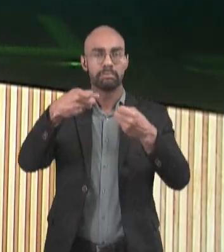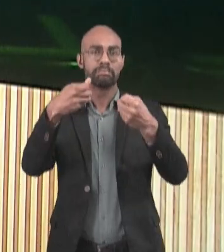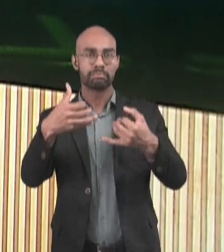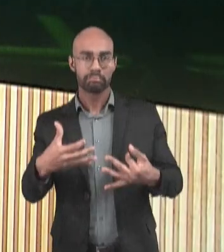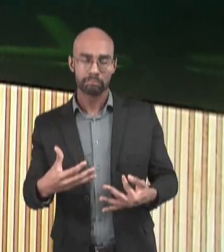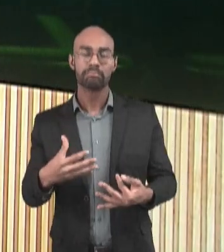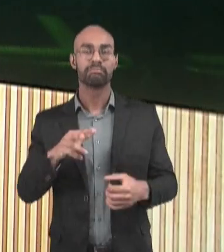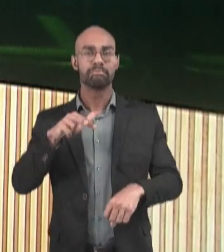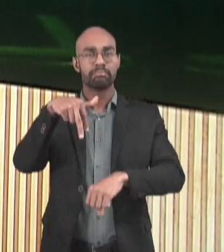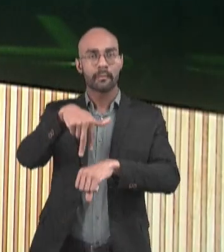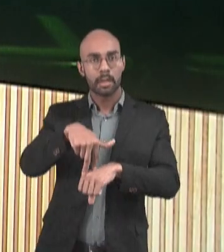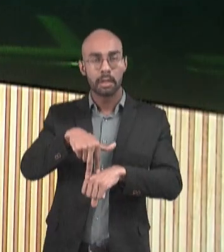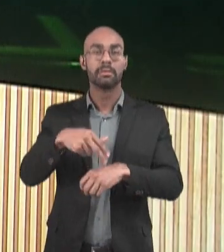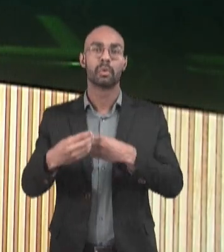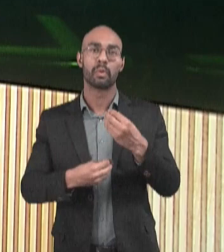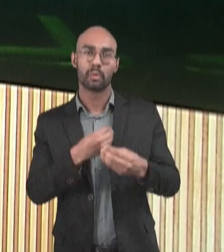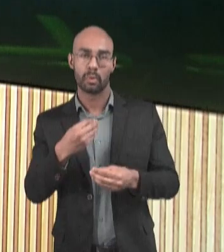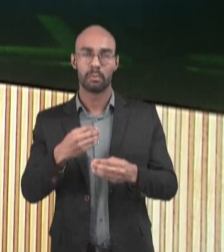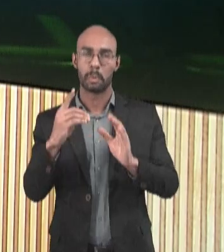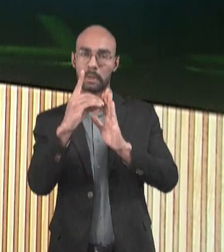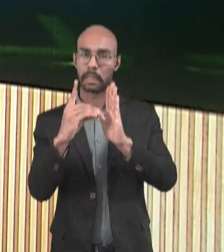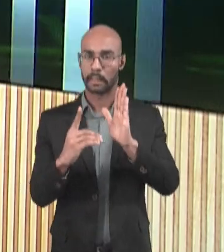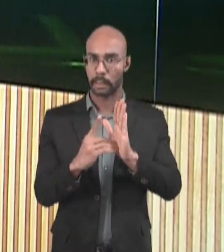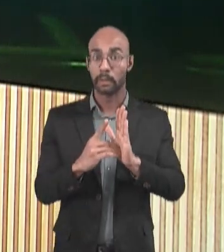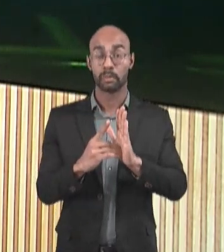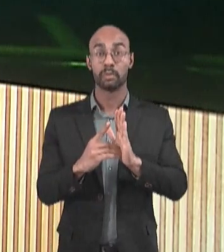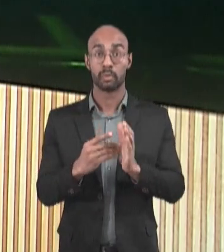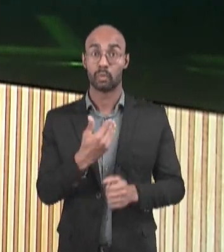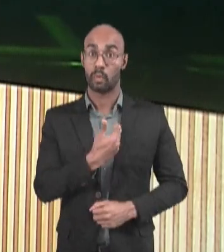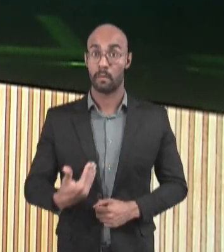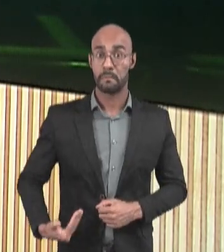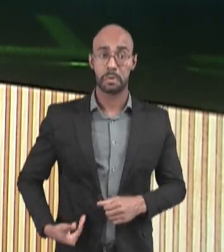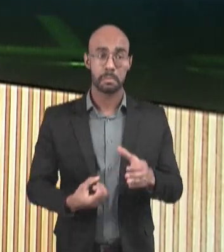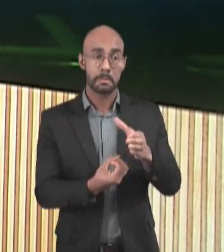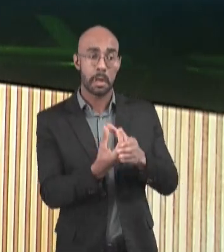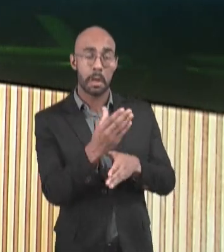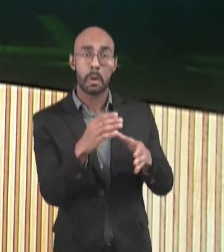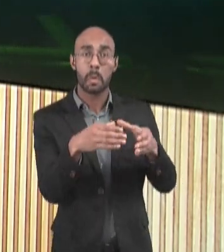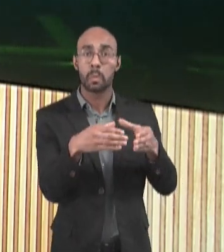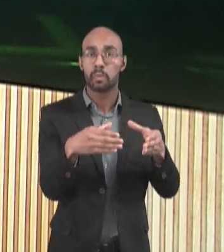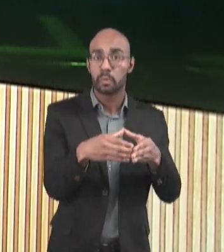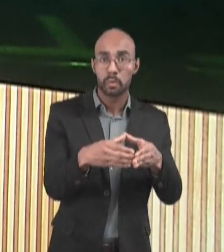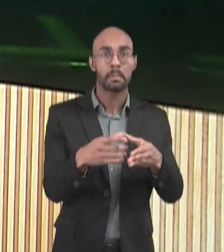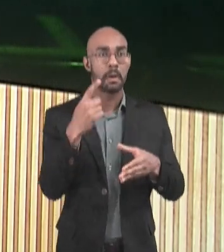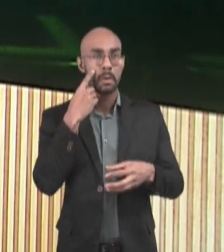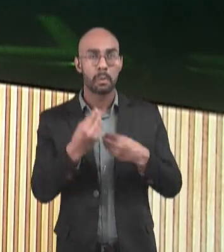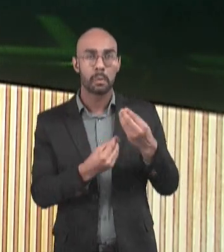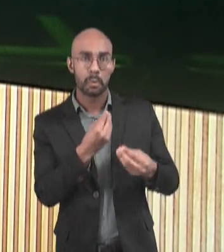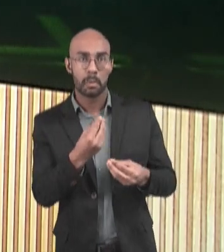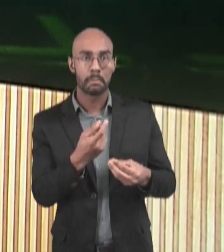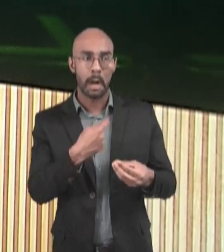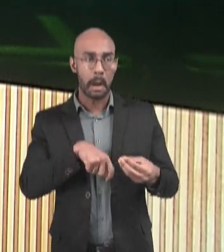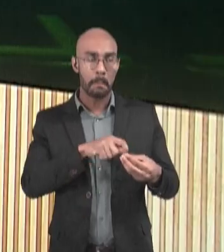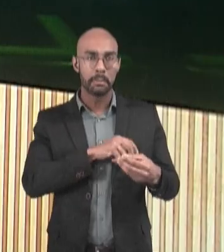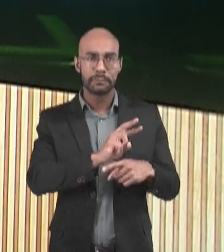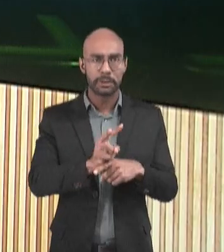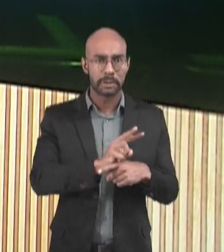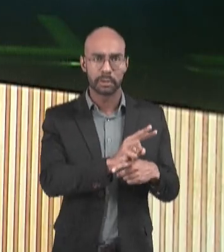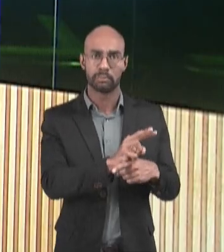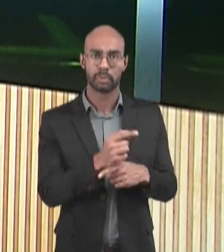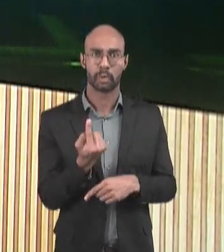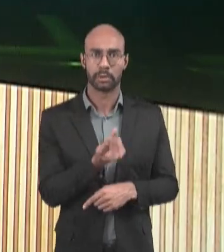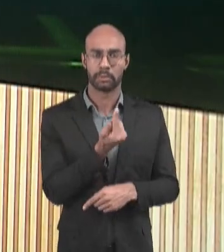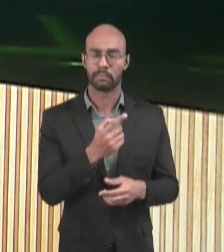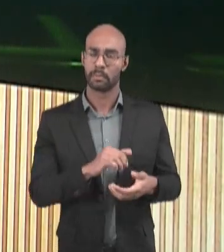uso da tribuna e criticou o decreto do governo do estado que criou um comitê para a recuperação de ativos. Na visão